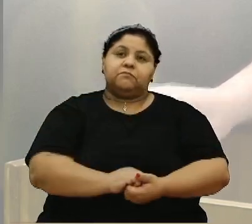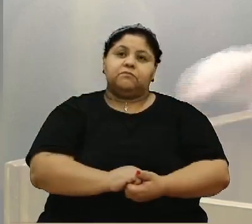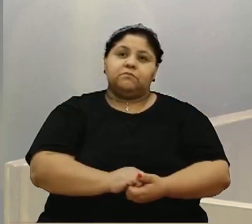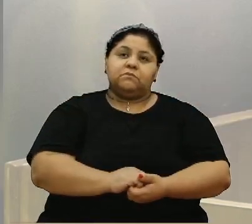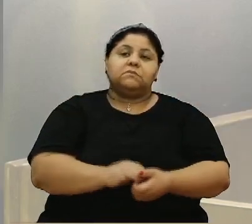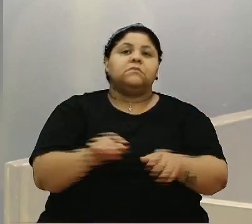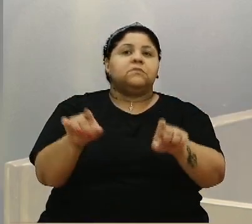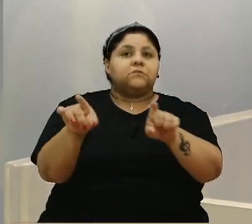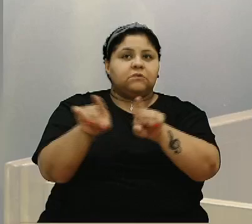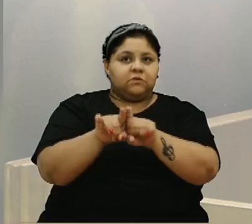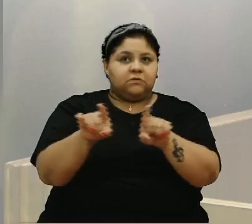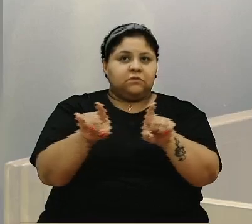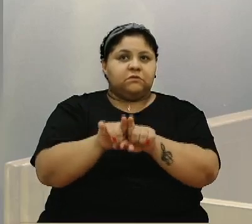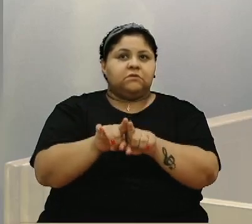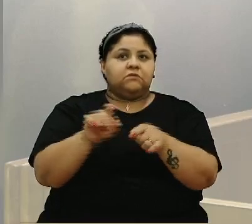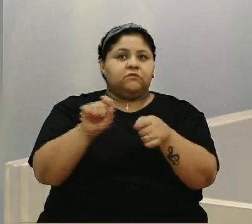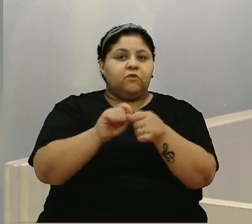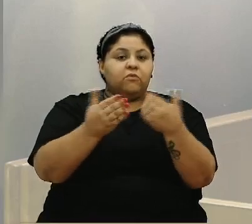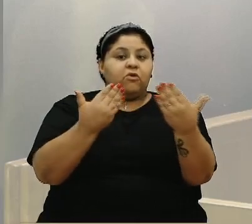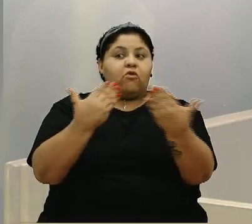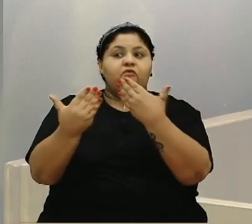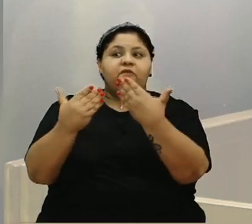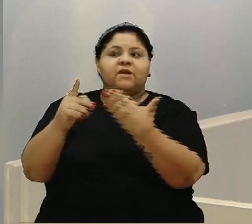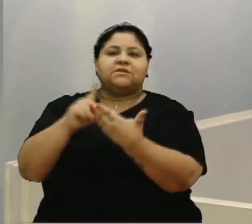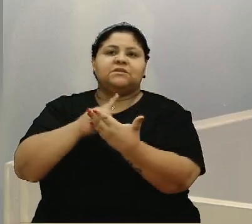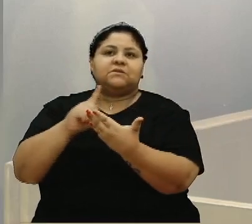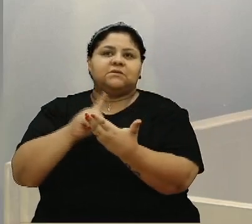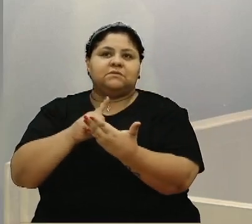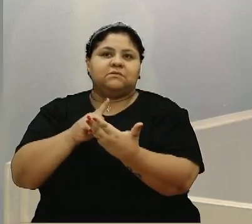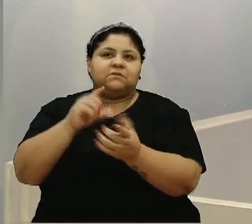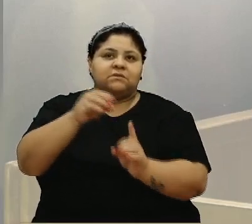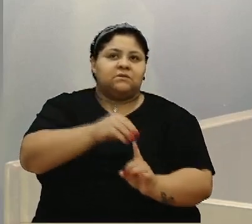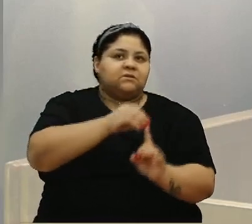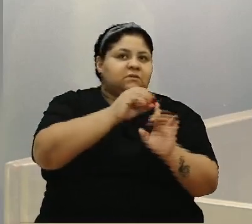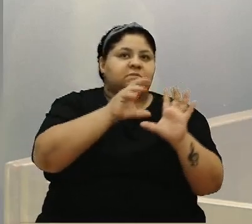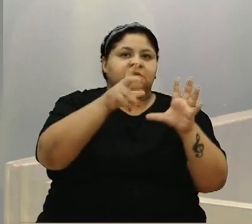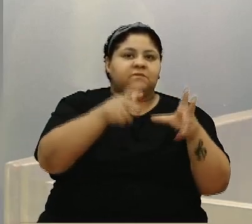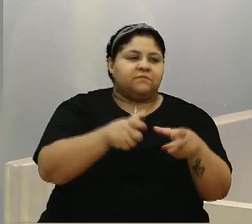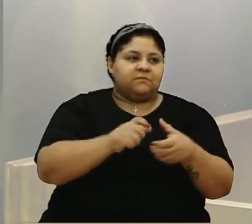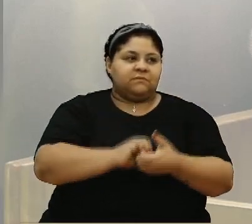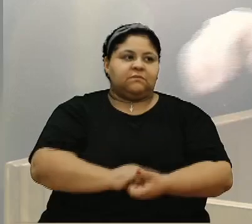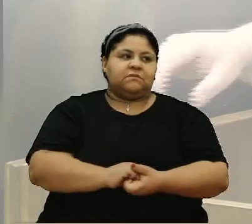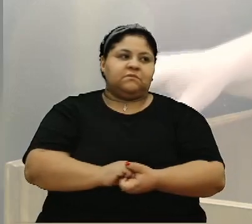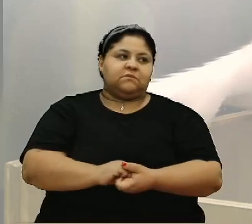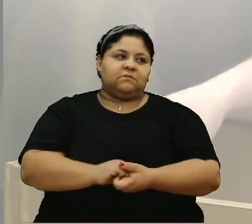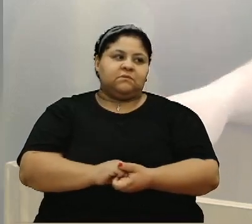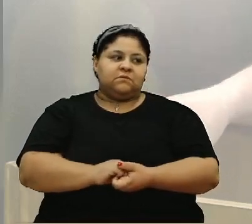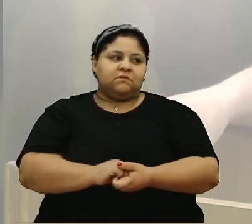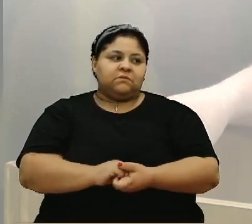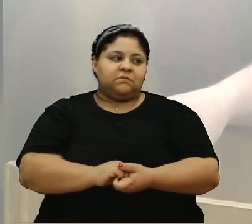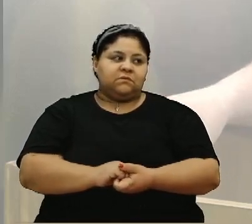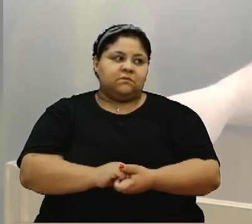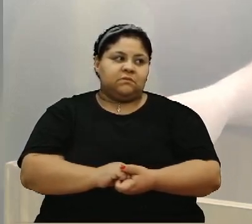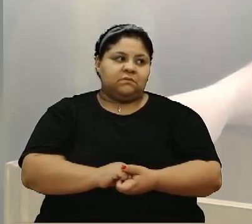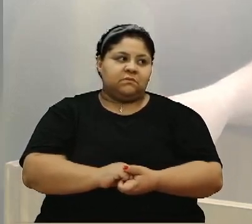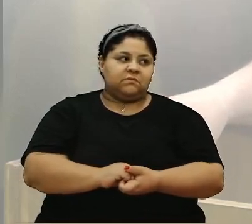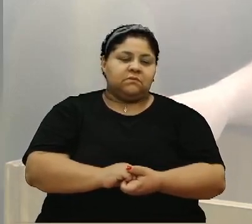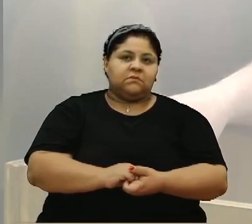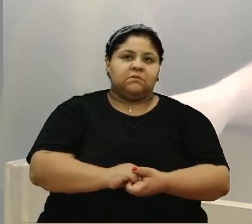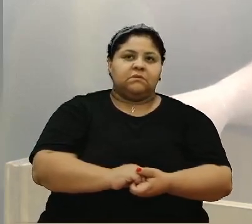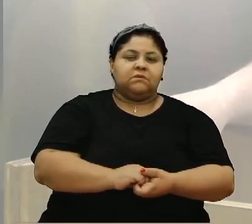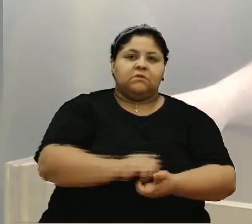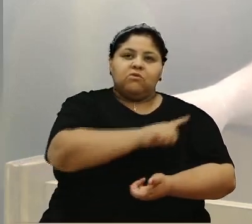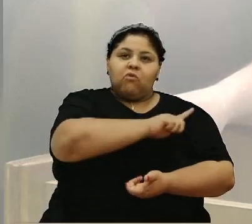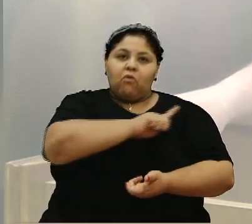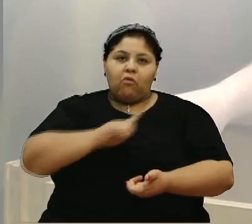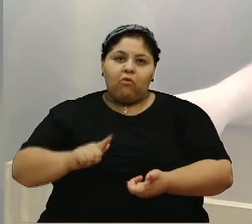isso também foi uma conversa que nós tivemos. E a principal de todas foi boa parte do nosso plano de governo ter